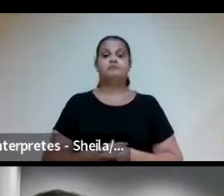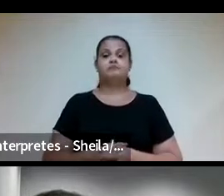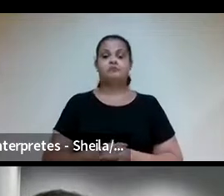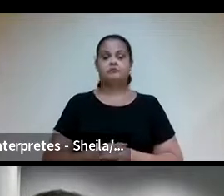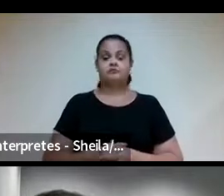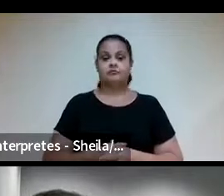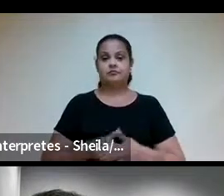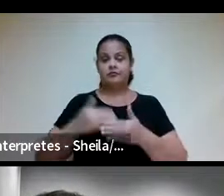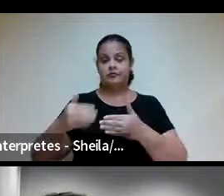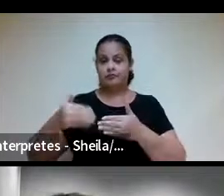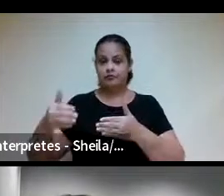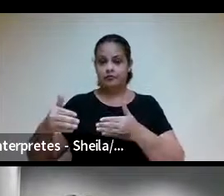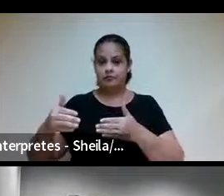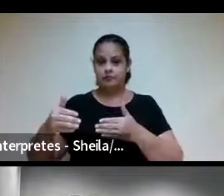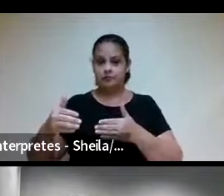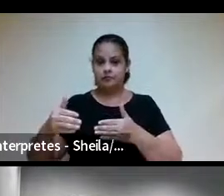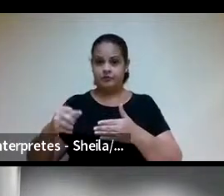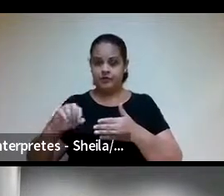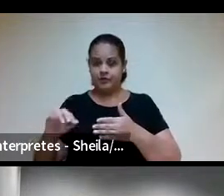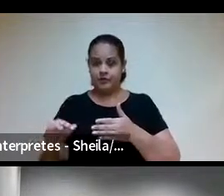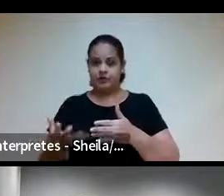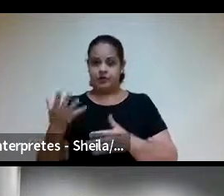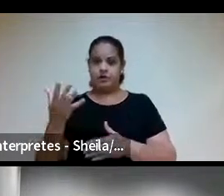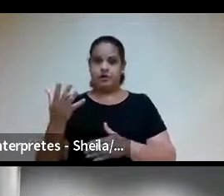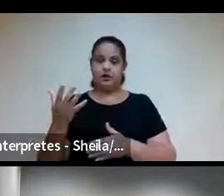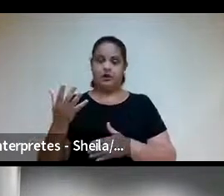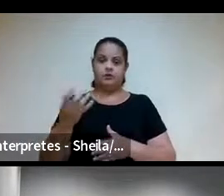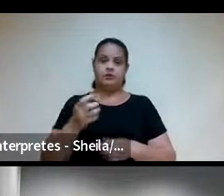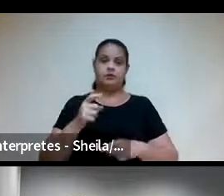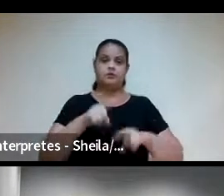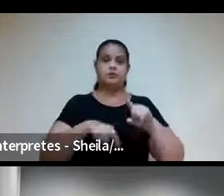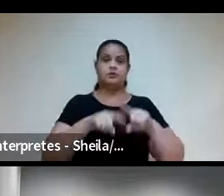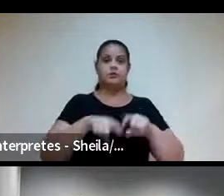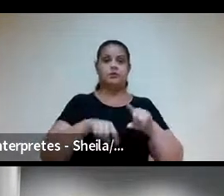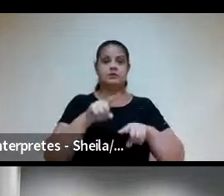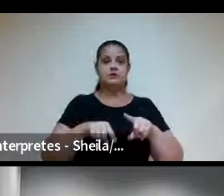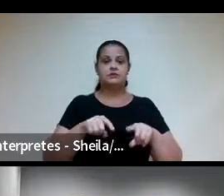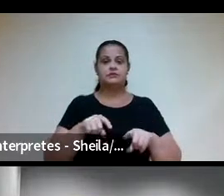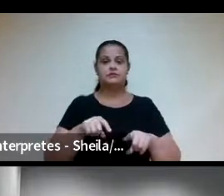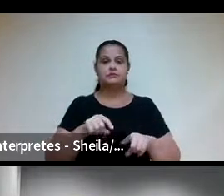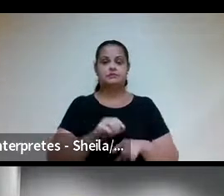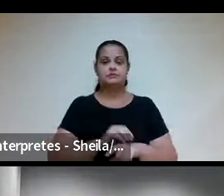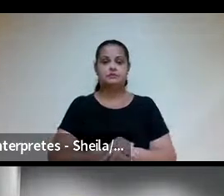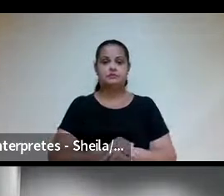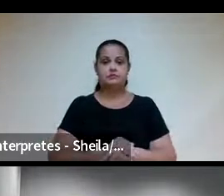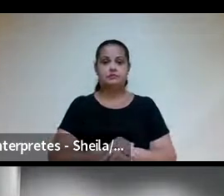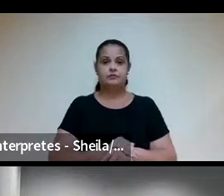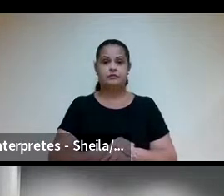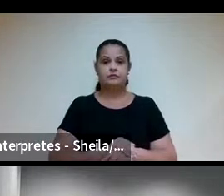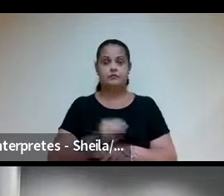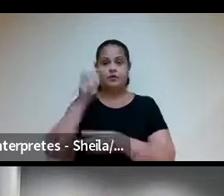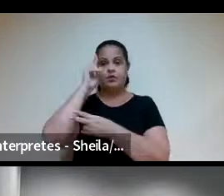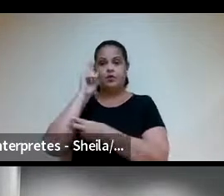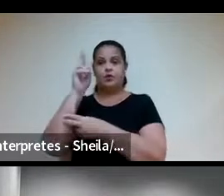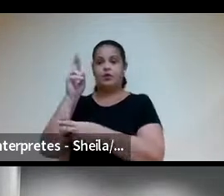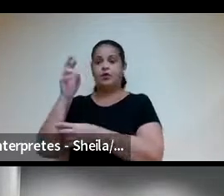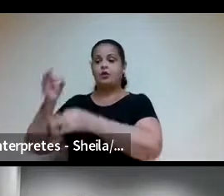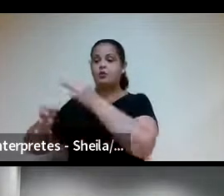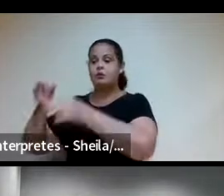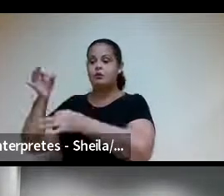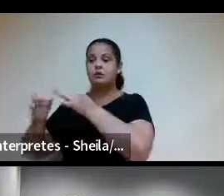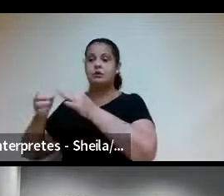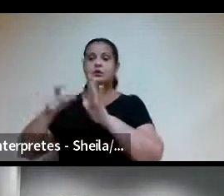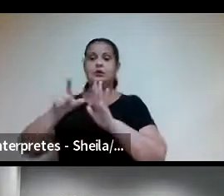querela nulitatis às hipóteses de revelia decorrente da ausência de ou defeito de citação e sentença proferida sem declinação do dispositivo de